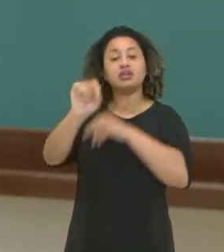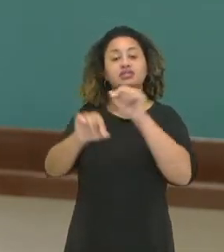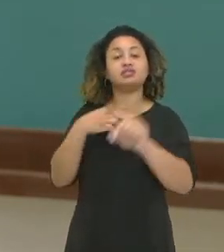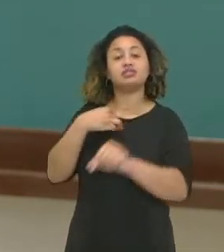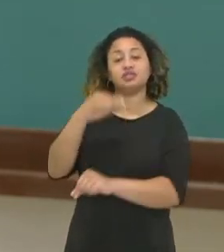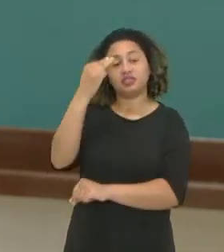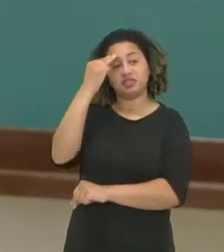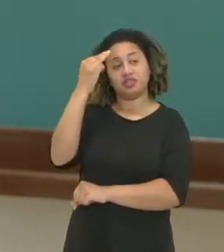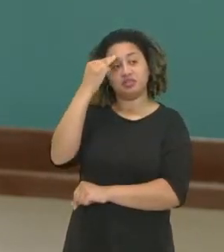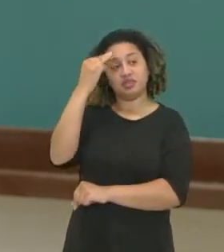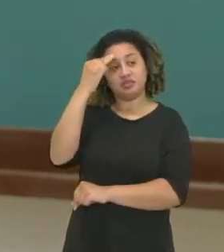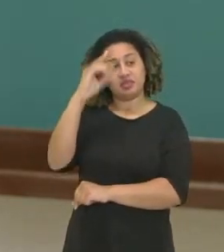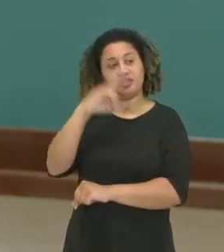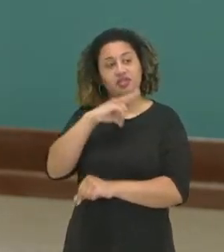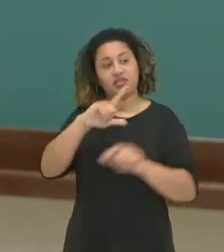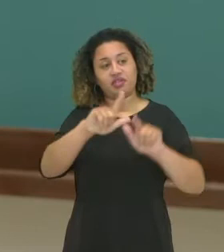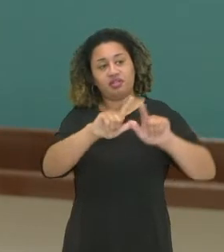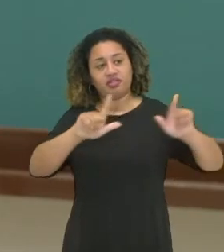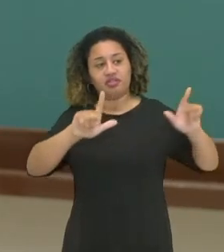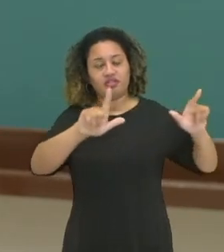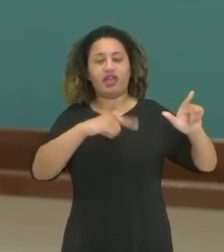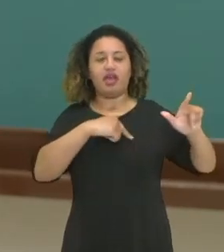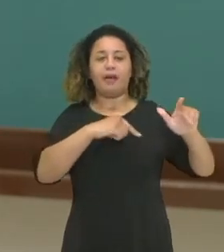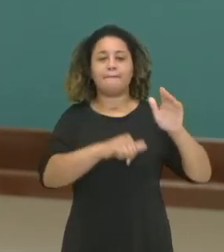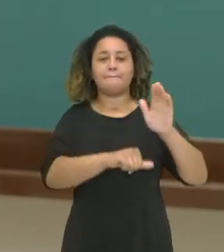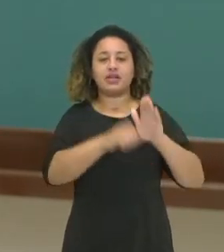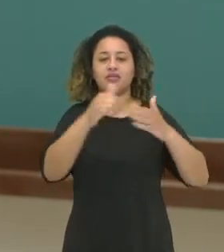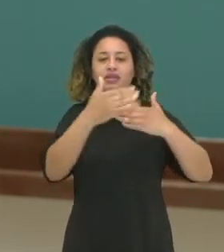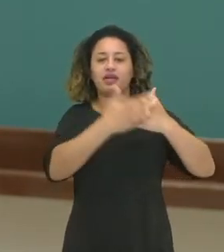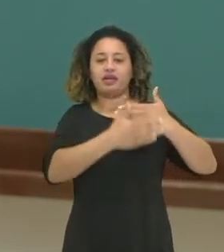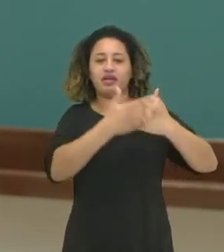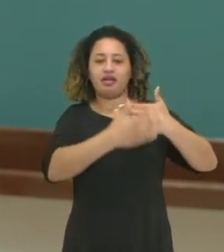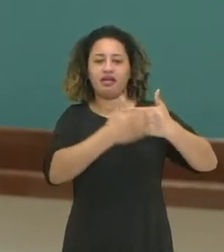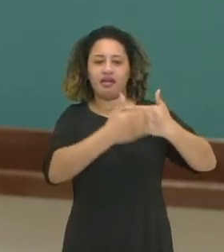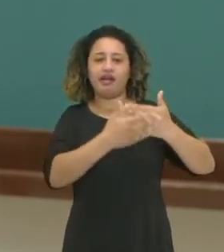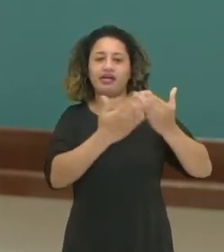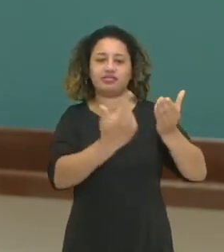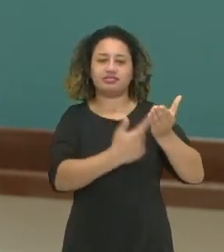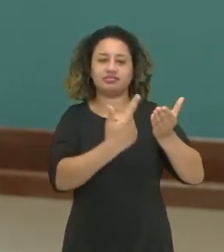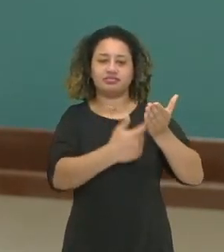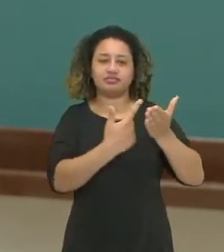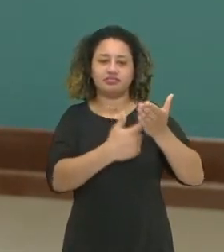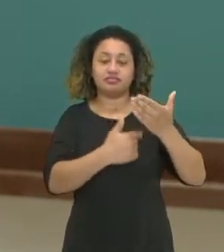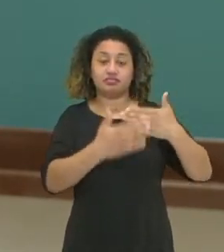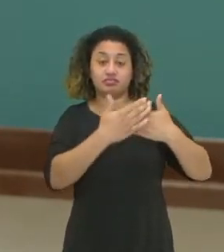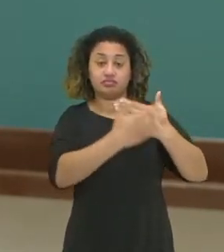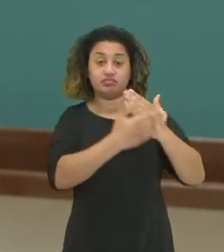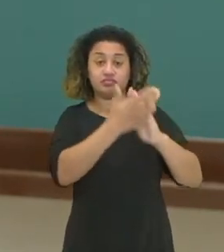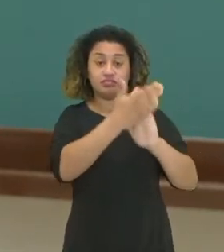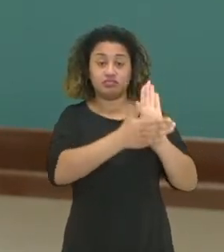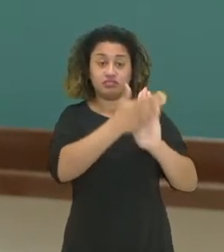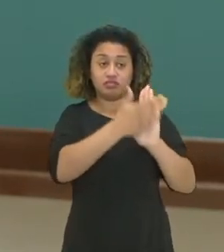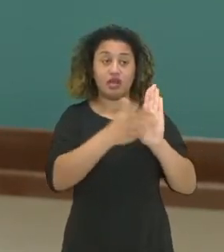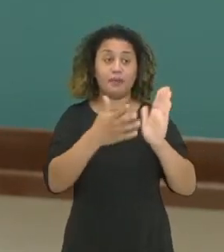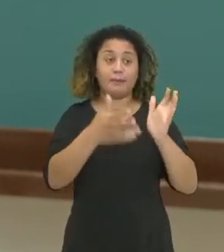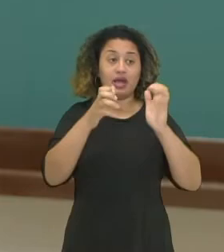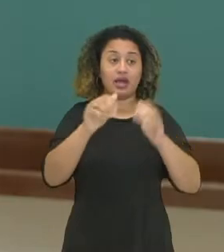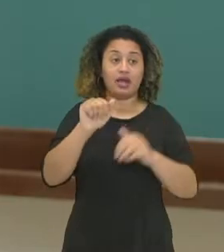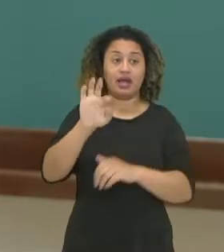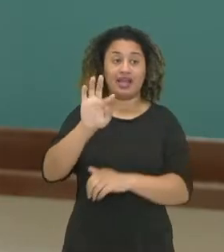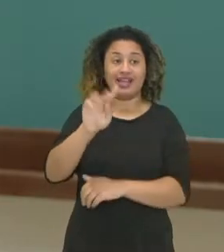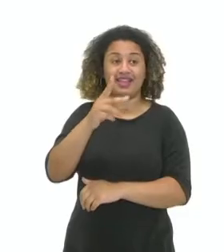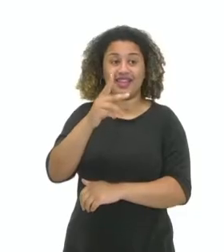a facsimile, né, da primeira capa do livro. Repare que Ateneu era com TH,